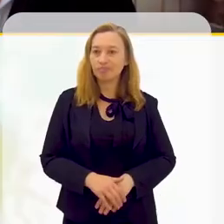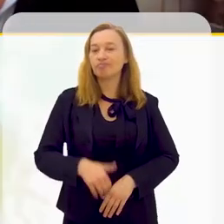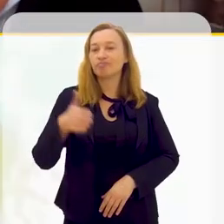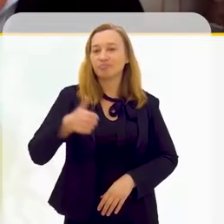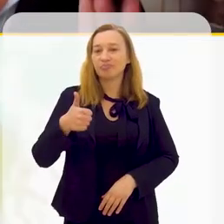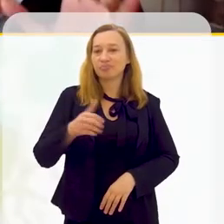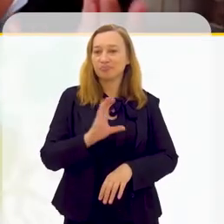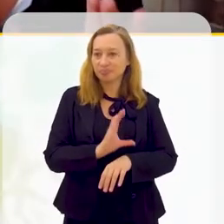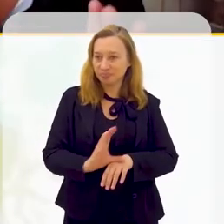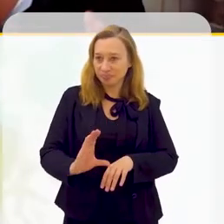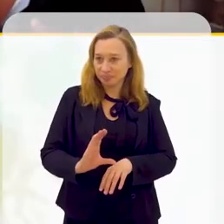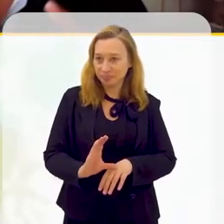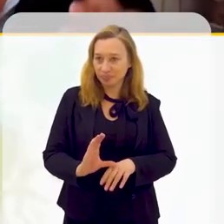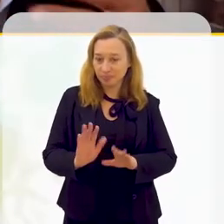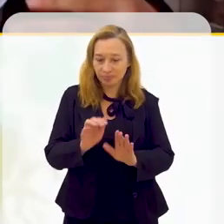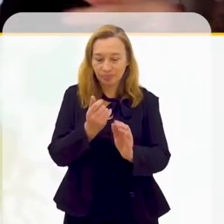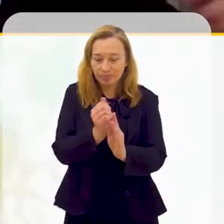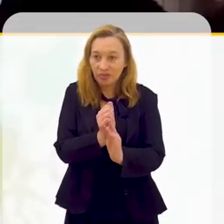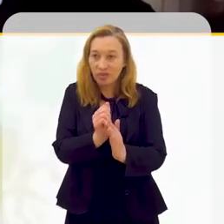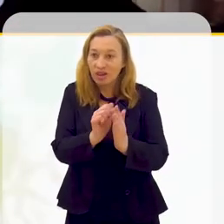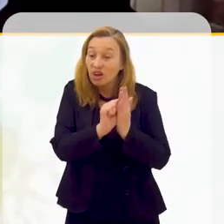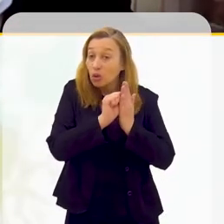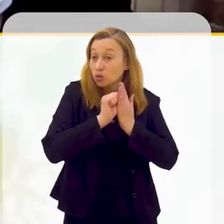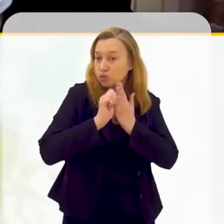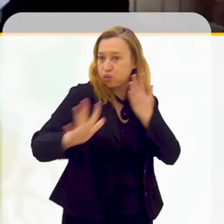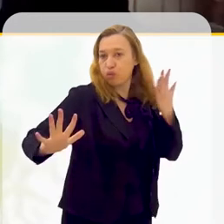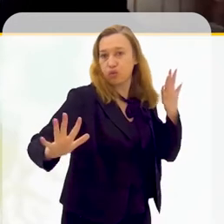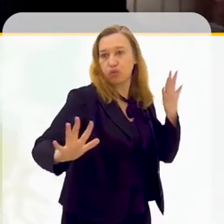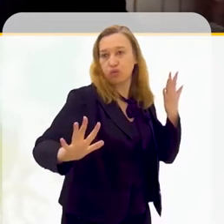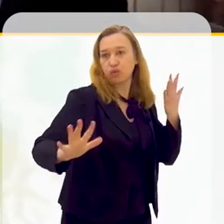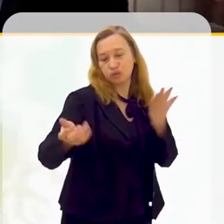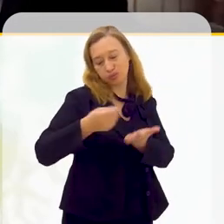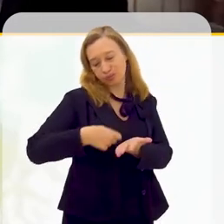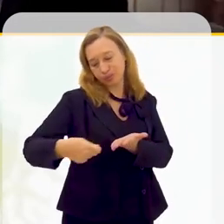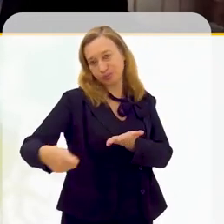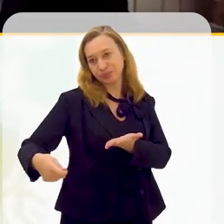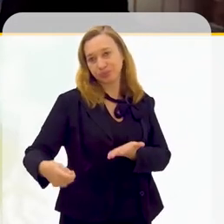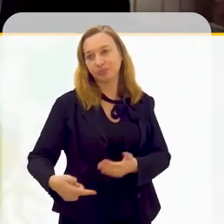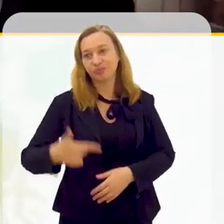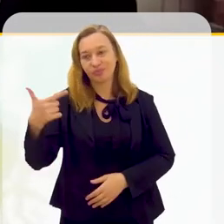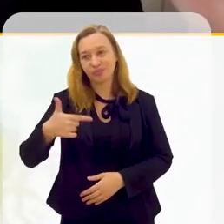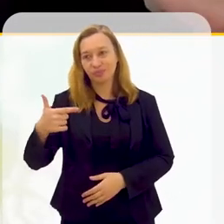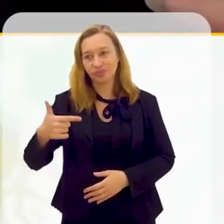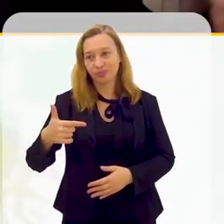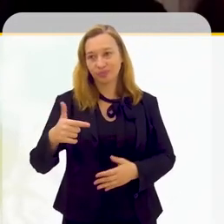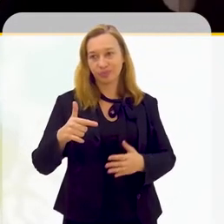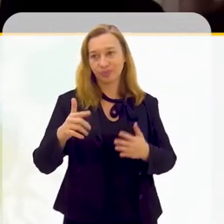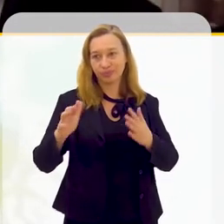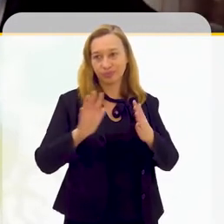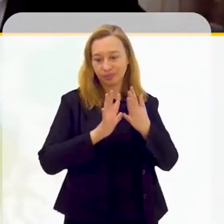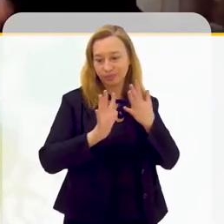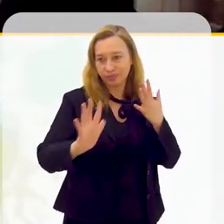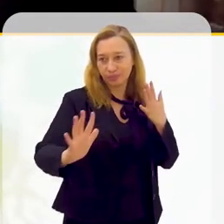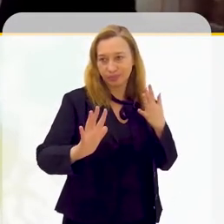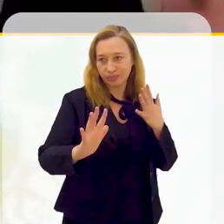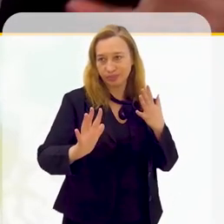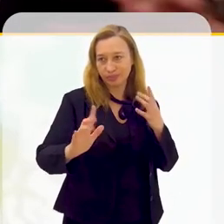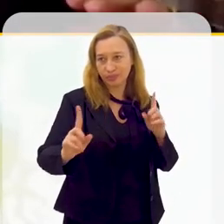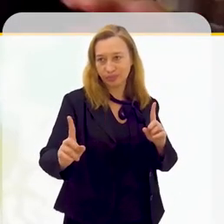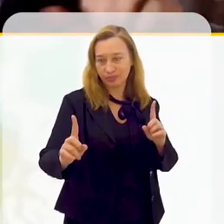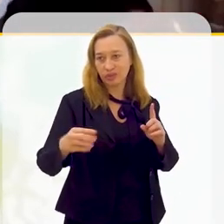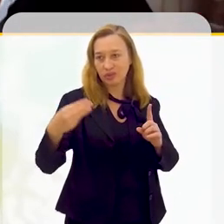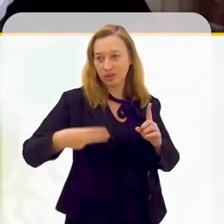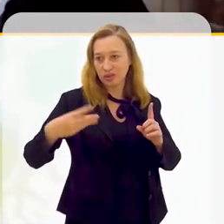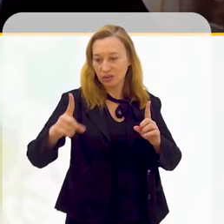inclusão no primeiro curso fez uma fila gigantesca para inscrição no segundo uma fila grande